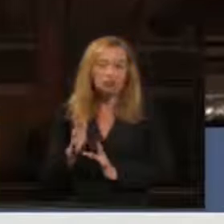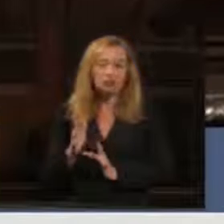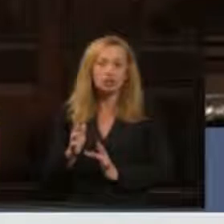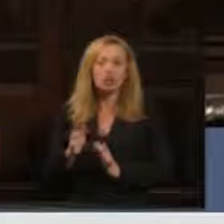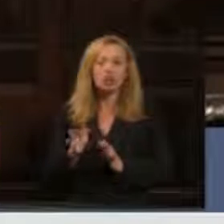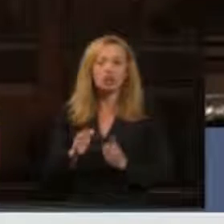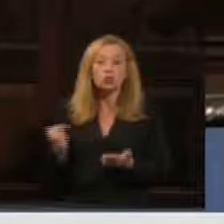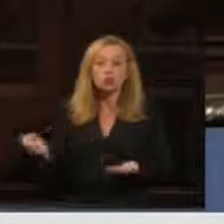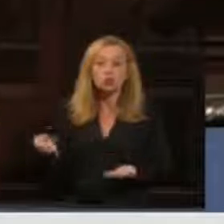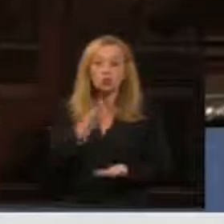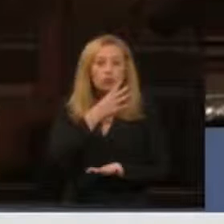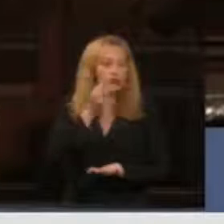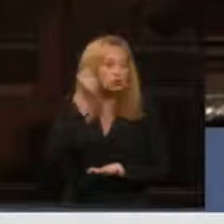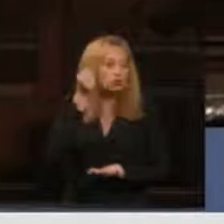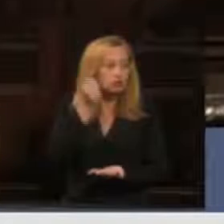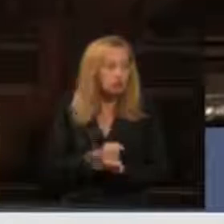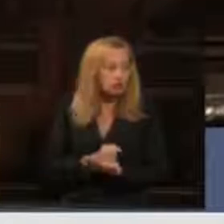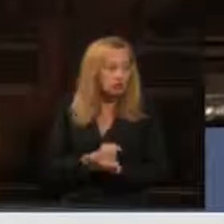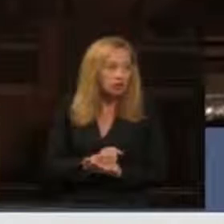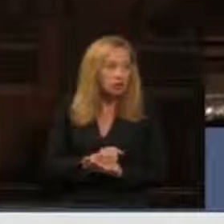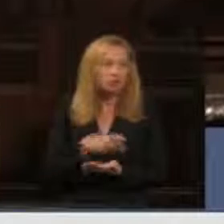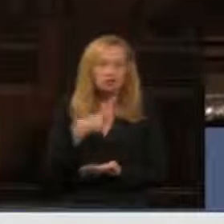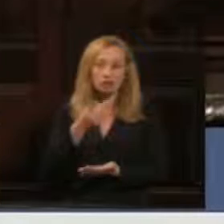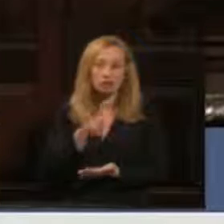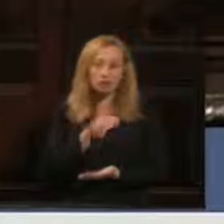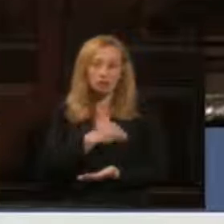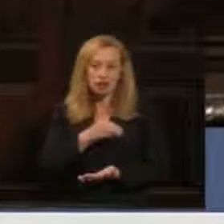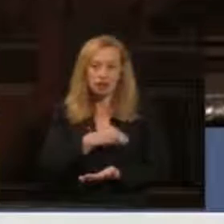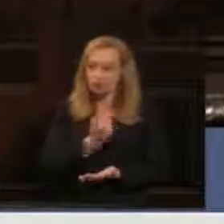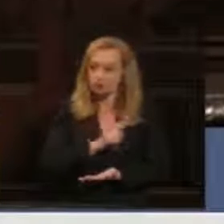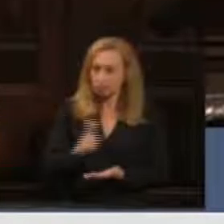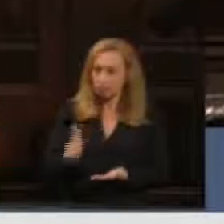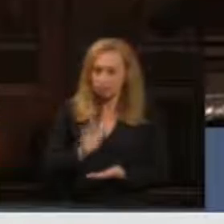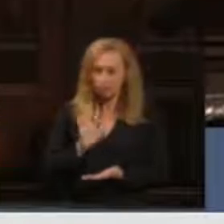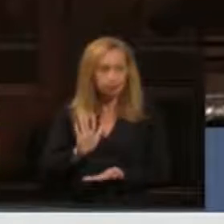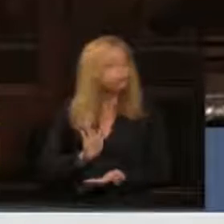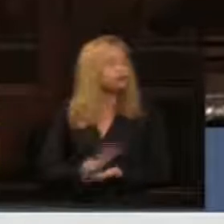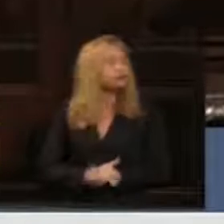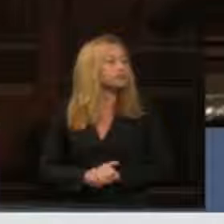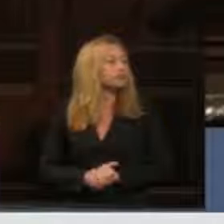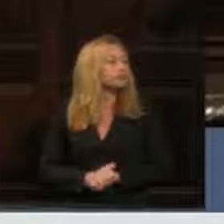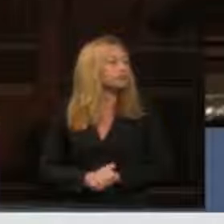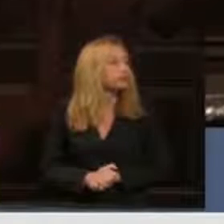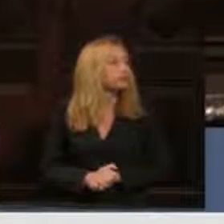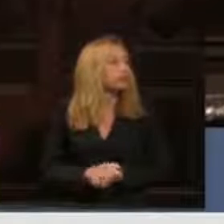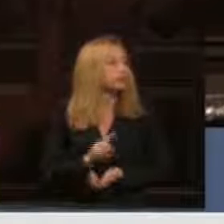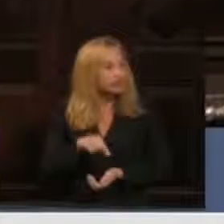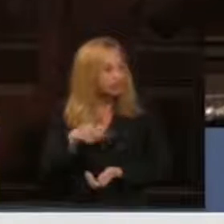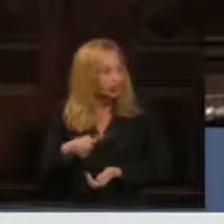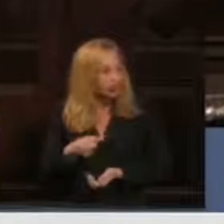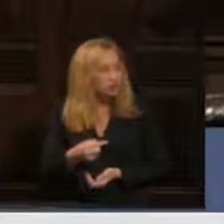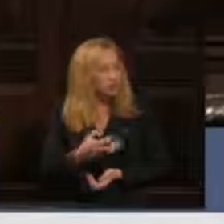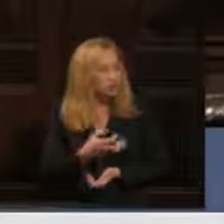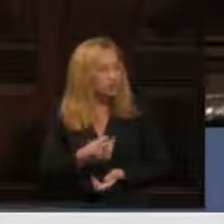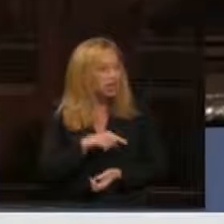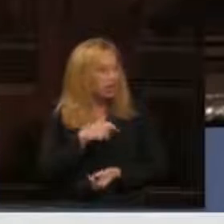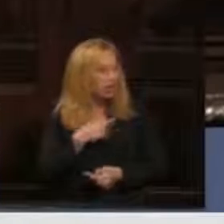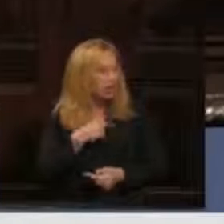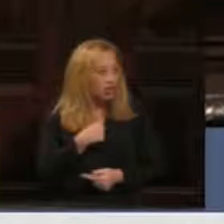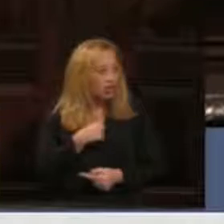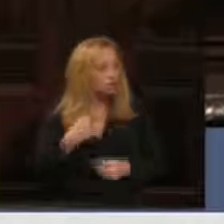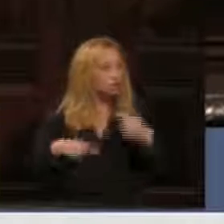Testamento, sem pecado original. Depois farei um discurso aqui, se Vossa Excelência quiser,